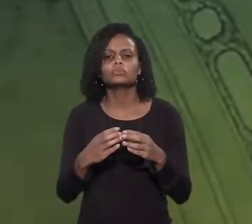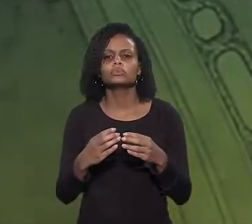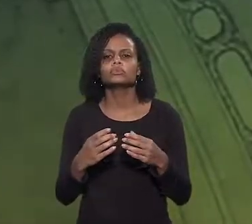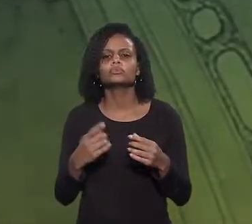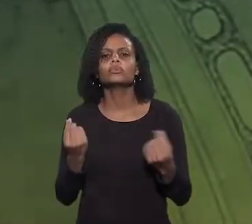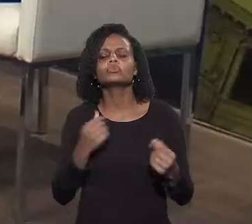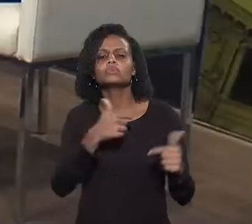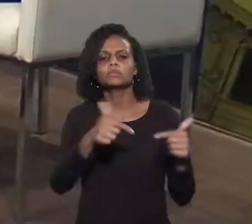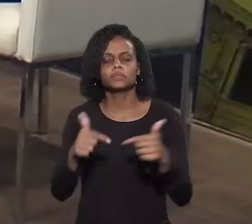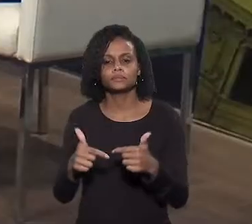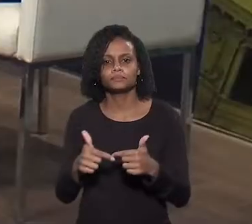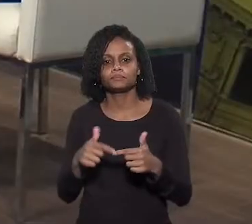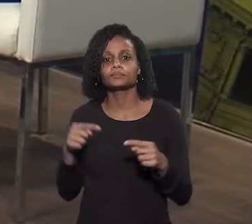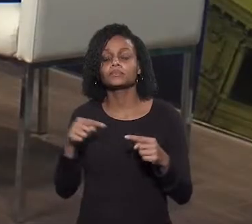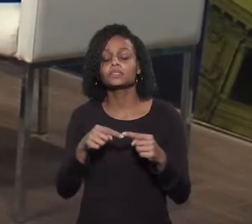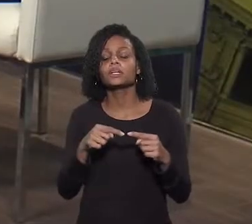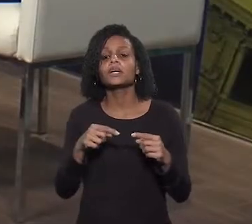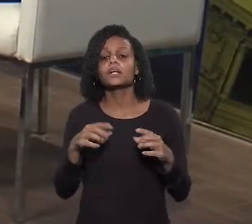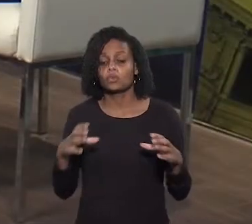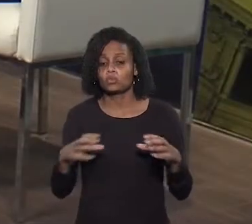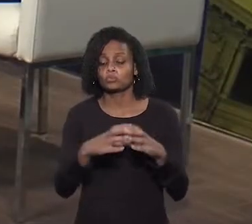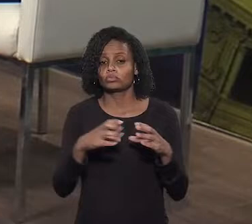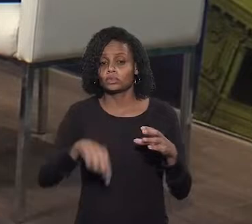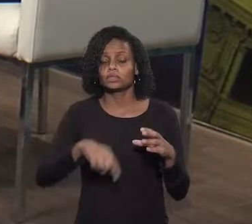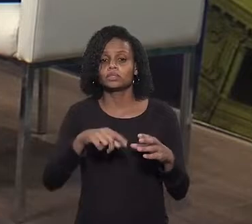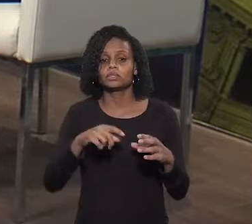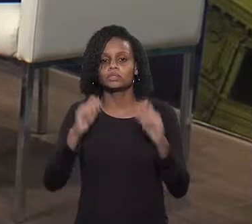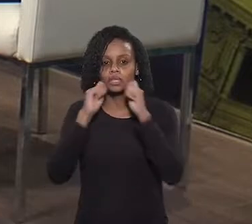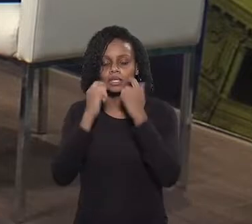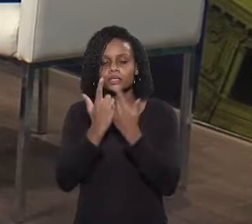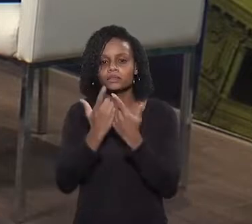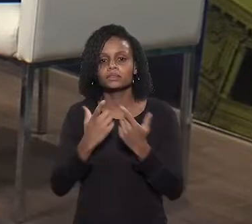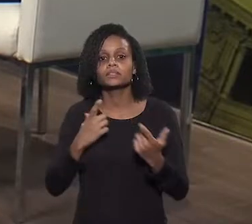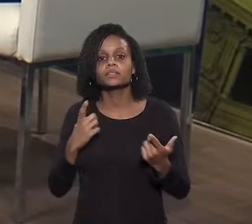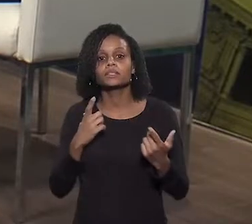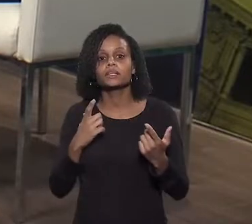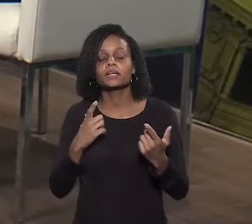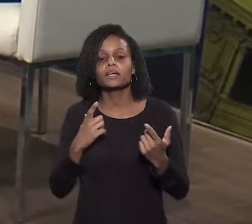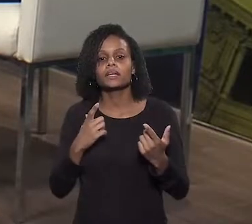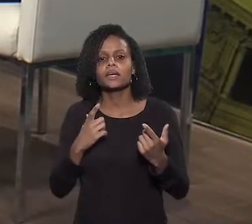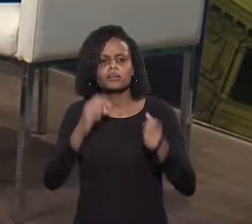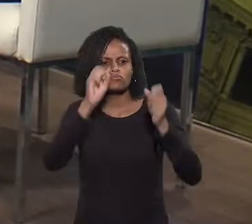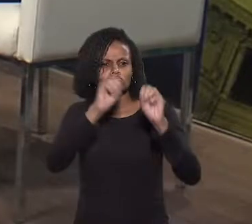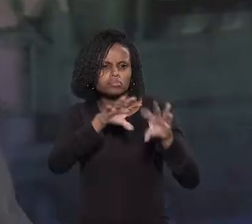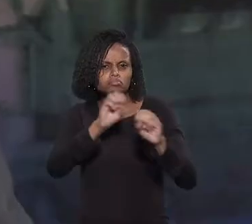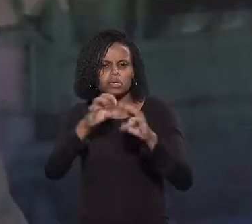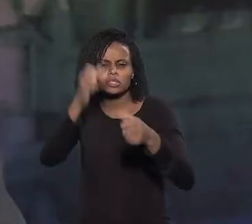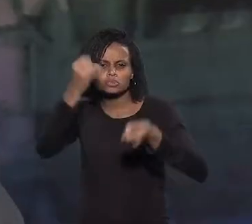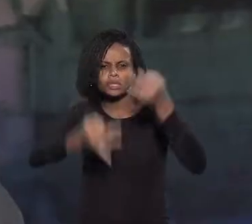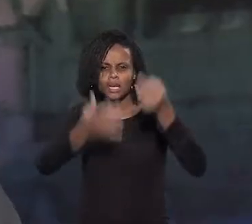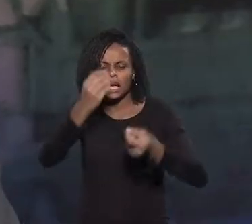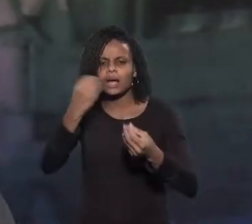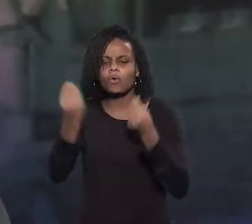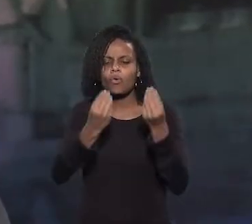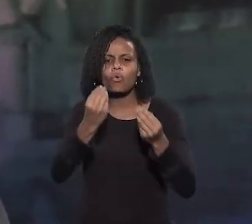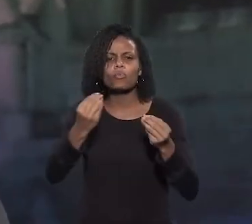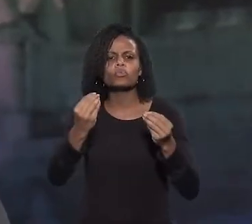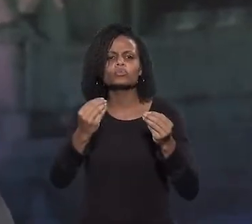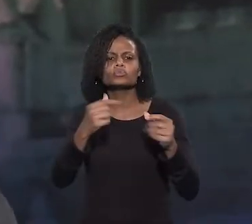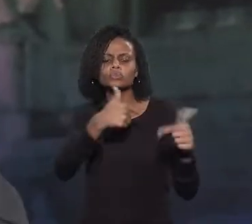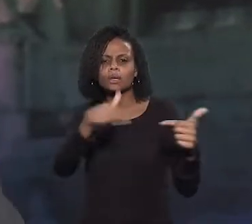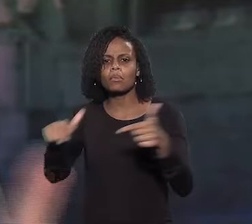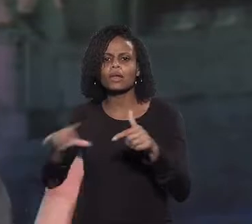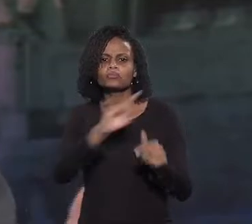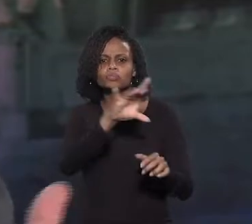vai atuar. Primeiro, ela é uma frente propositiva. Ela pretende desmistificar a realidade das